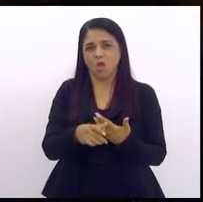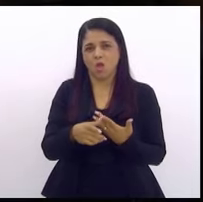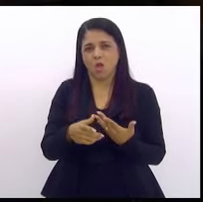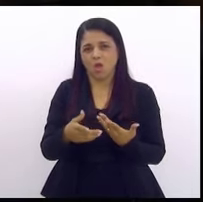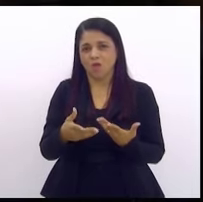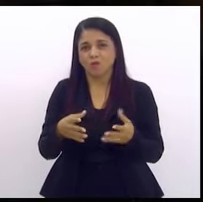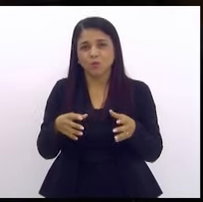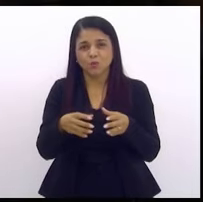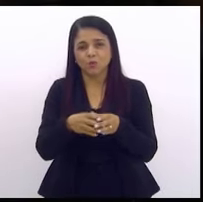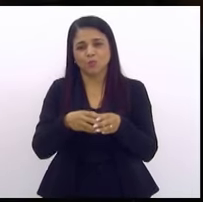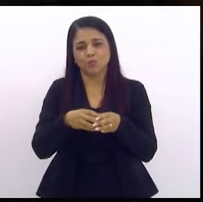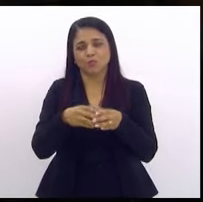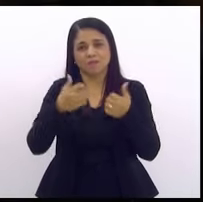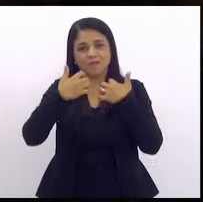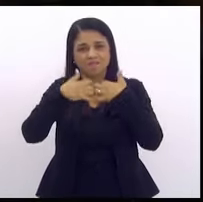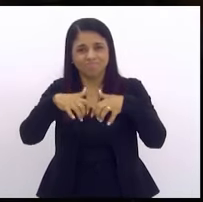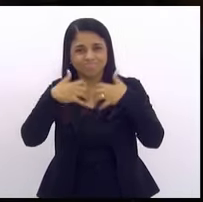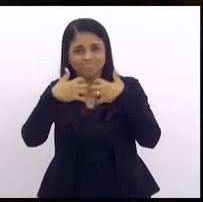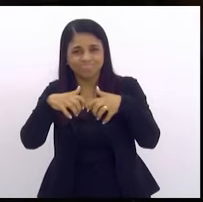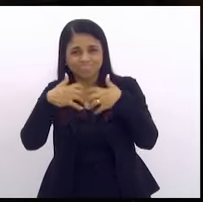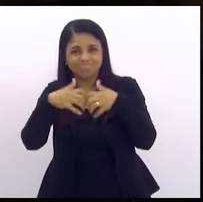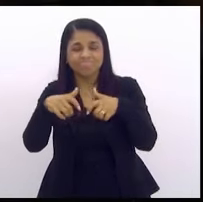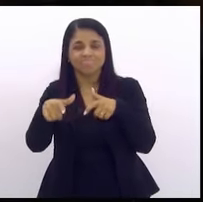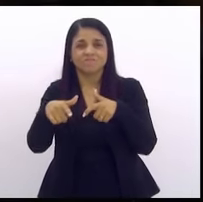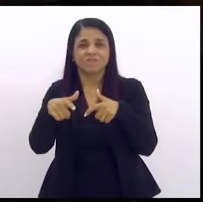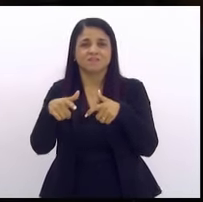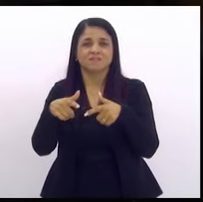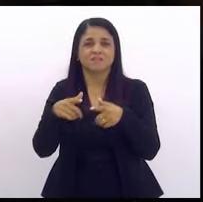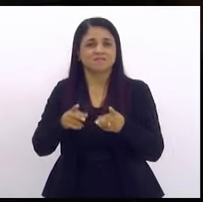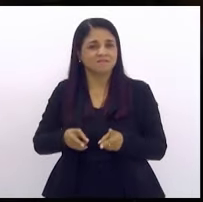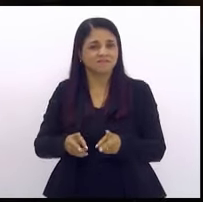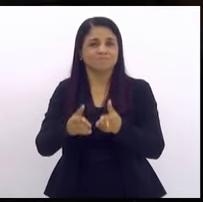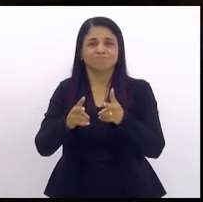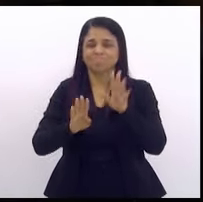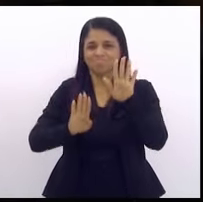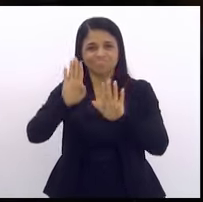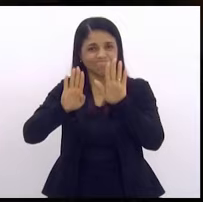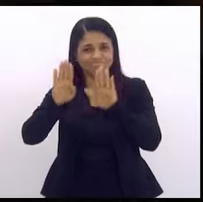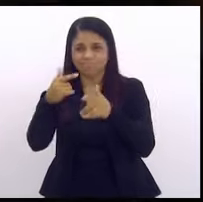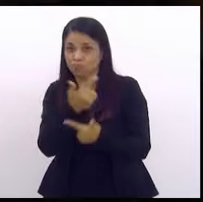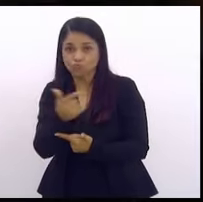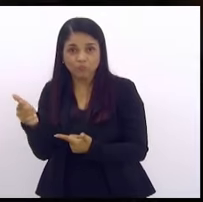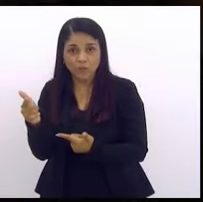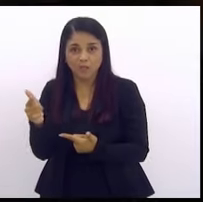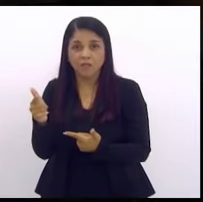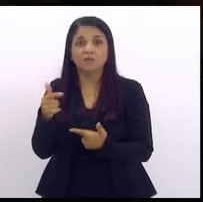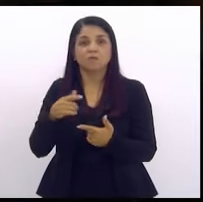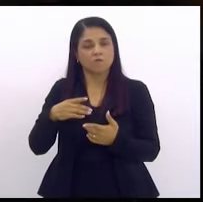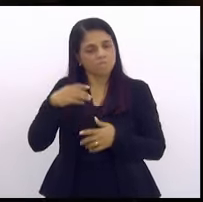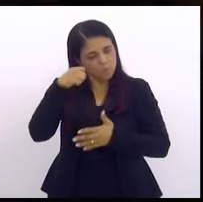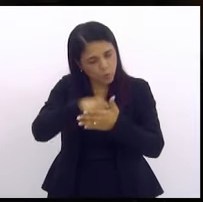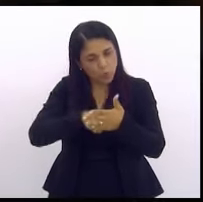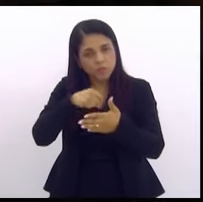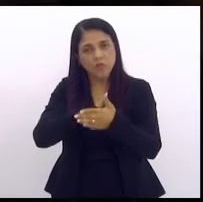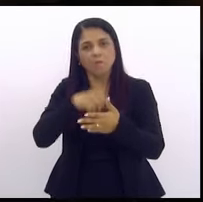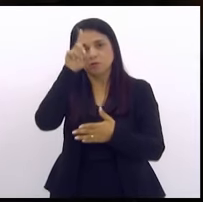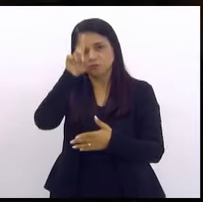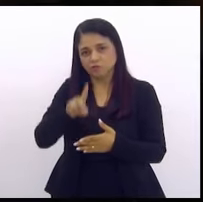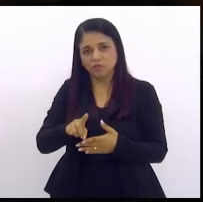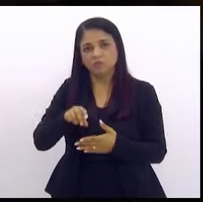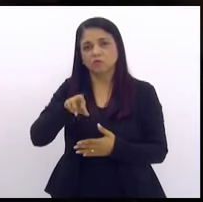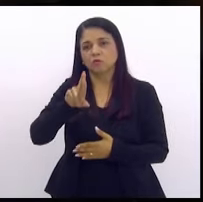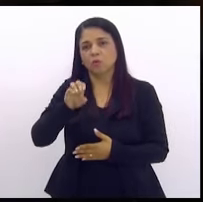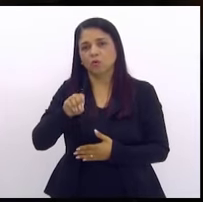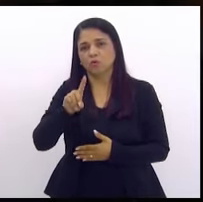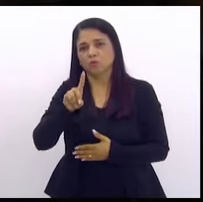há décadas, sentado em cima de permissões e concessões que sequer foram licitadas. Mas nós vamos até o final, pelo direito dos rodoviários